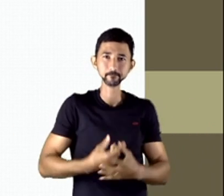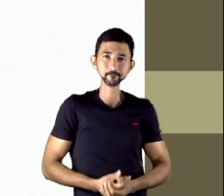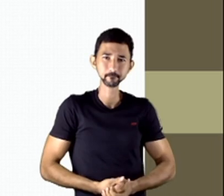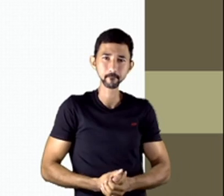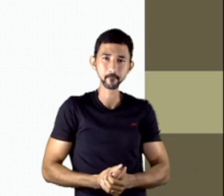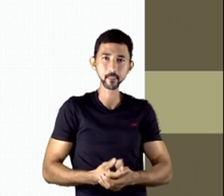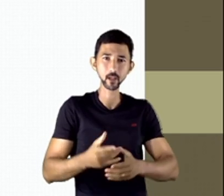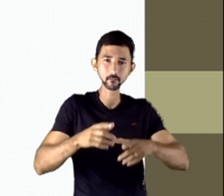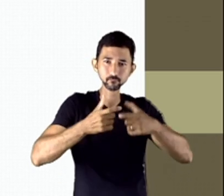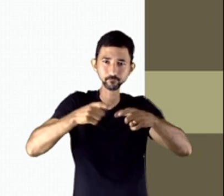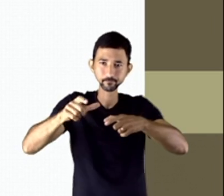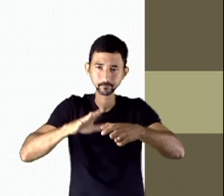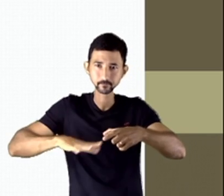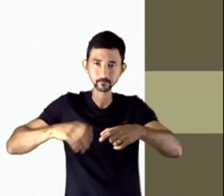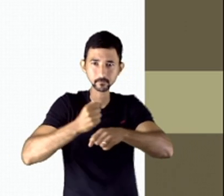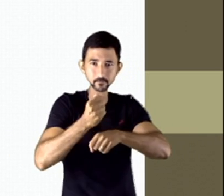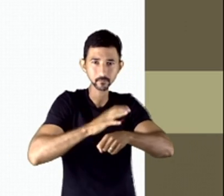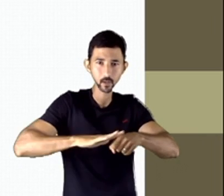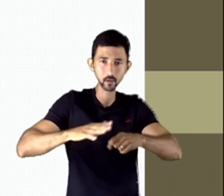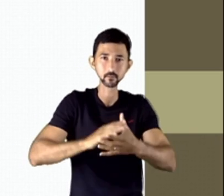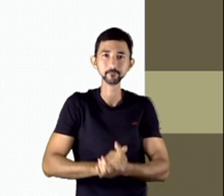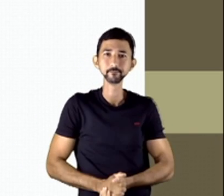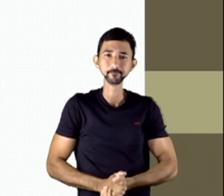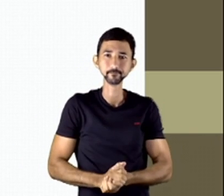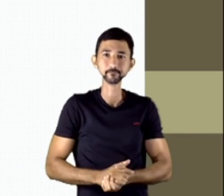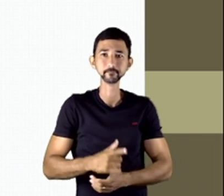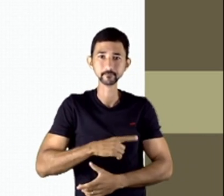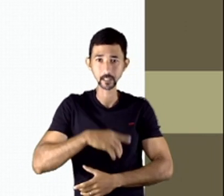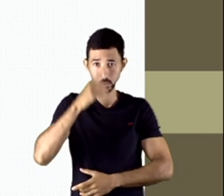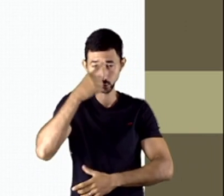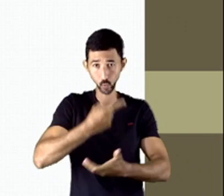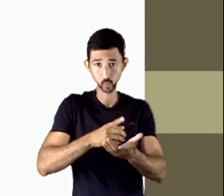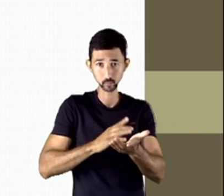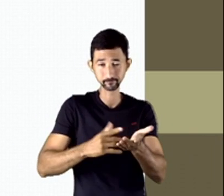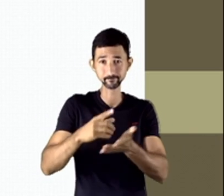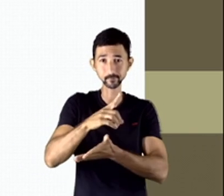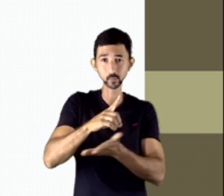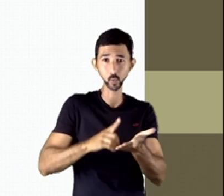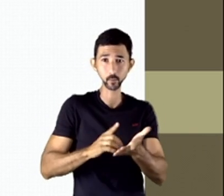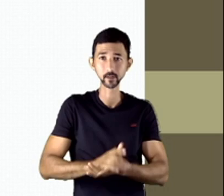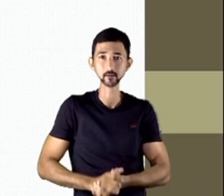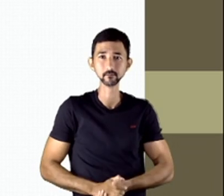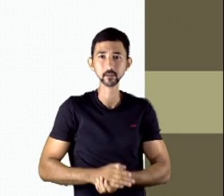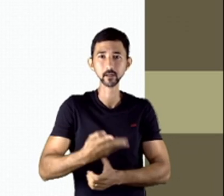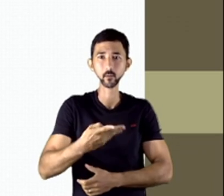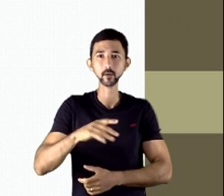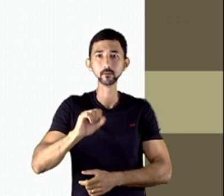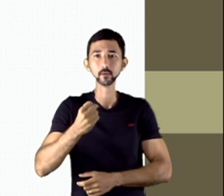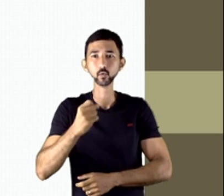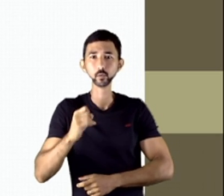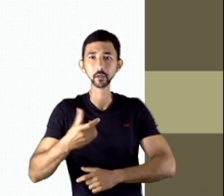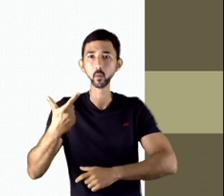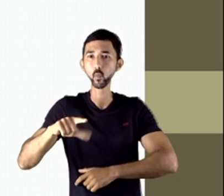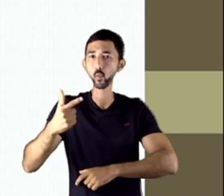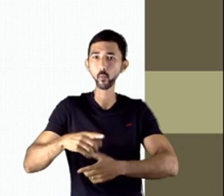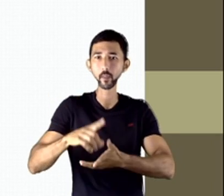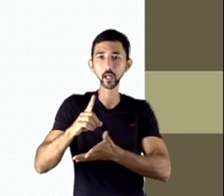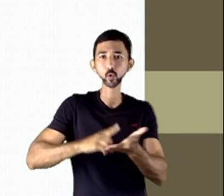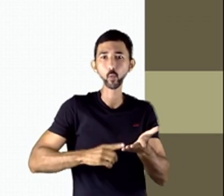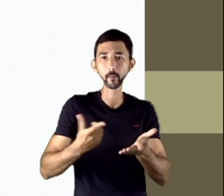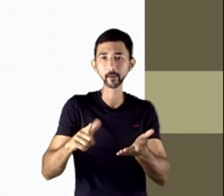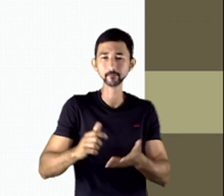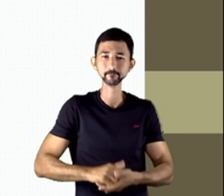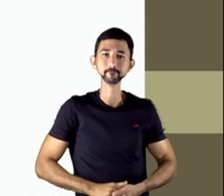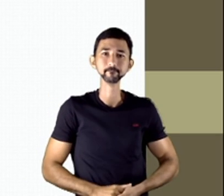hectares das propriedades constituídas apresentam documento de titularidade, e cerca de 480 hectares não existe essa